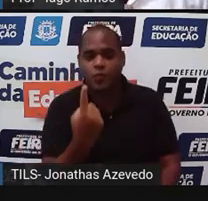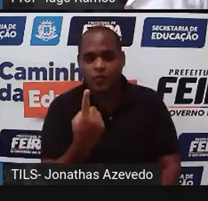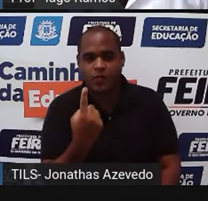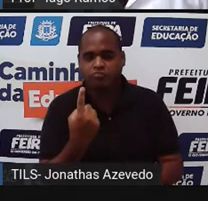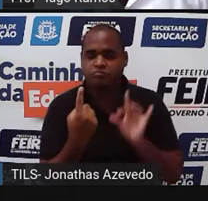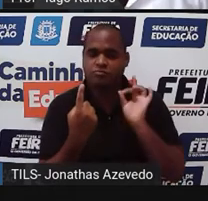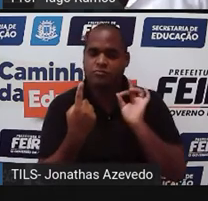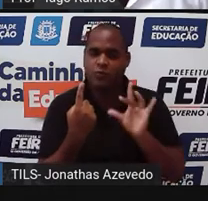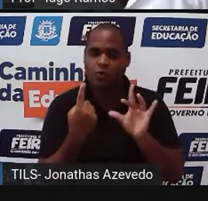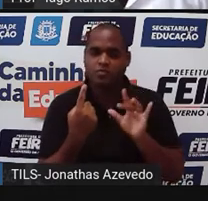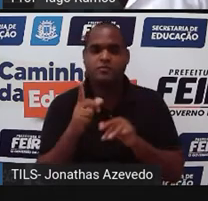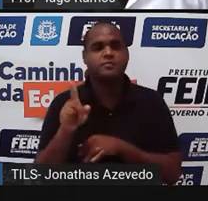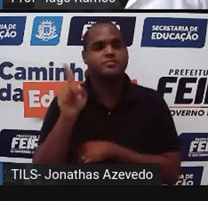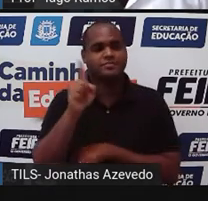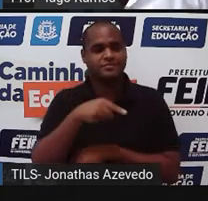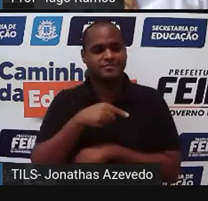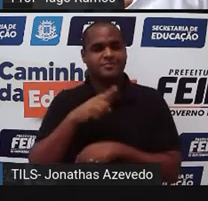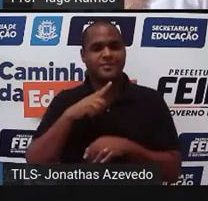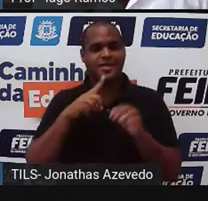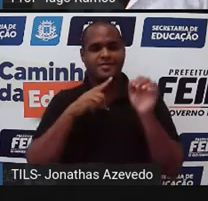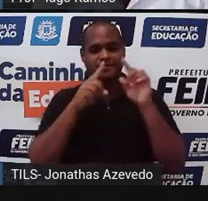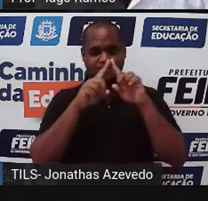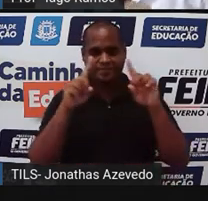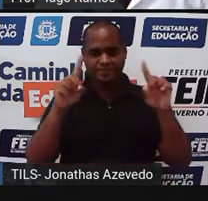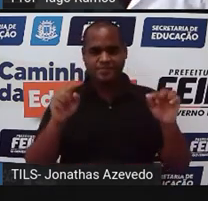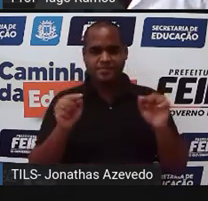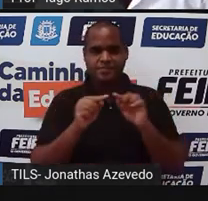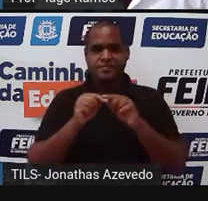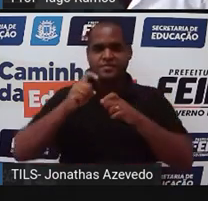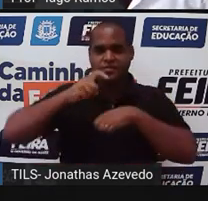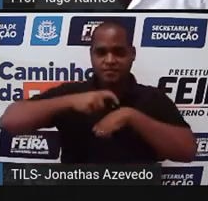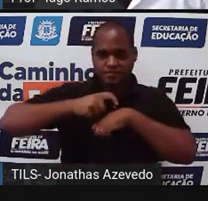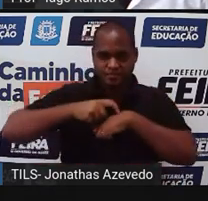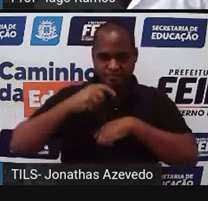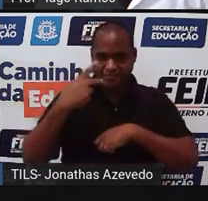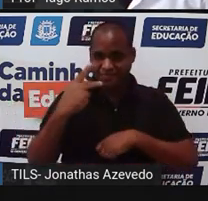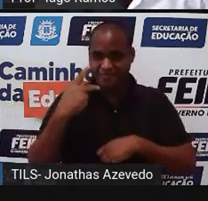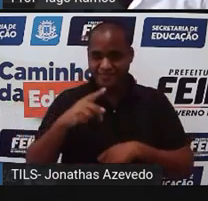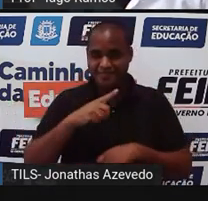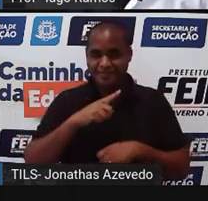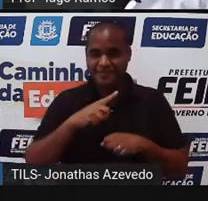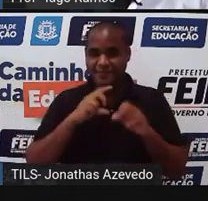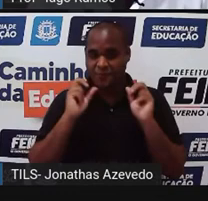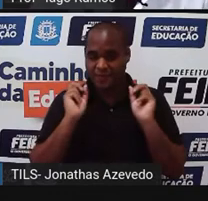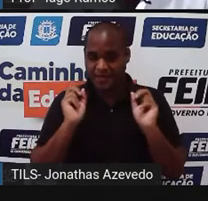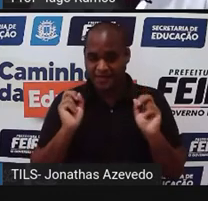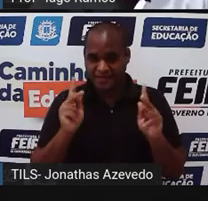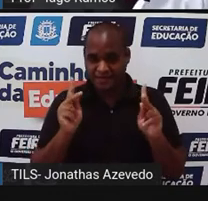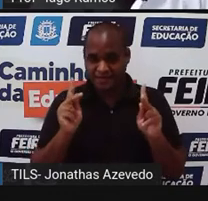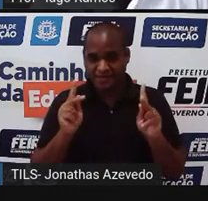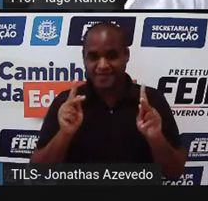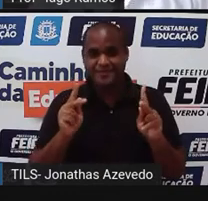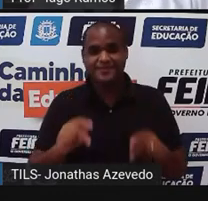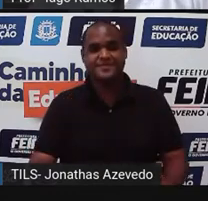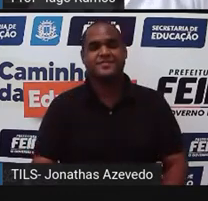faz ela dentro do retângulo Beleza deixa eu te dar um tempinho para você fazer isso que você tá bom